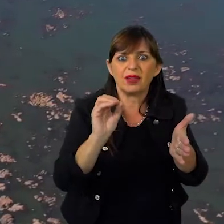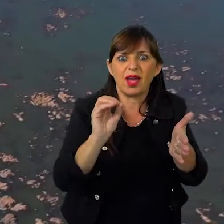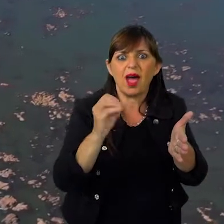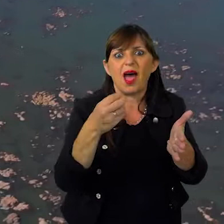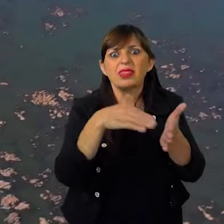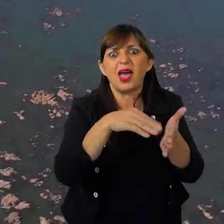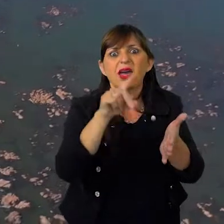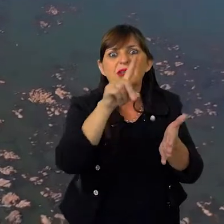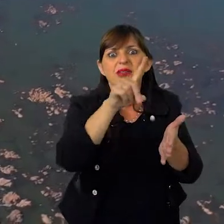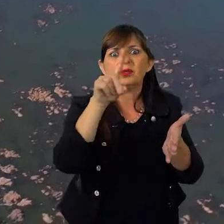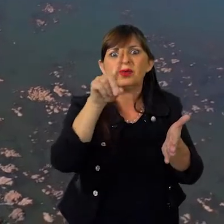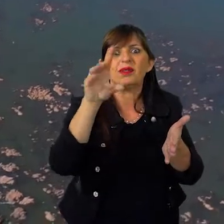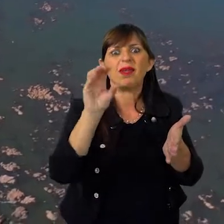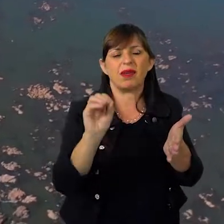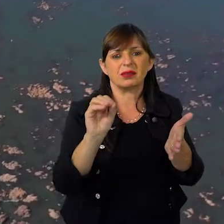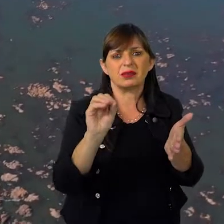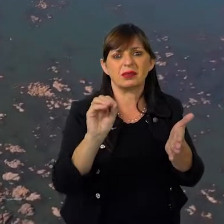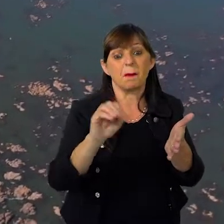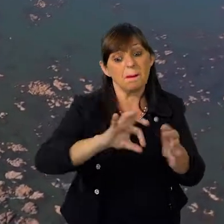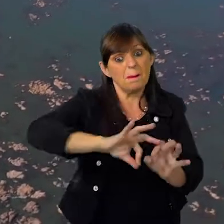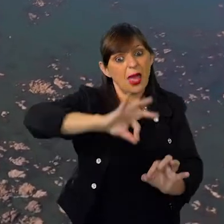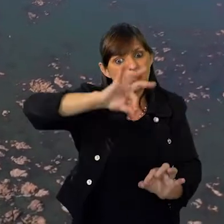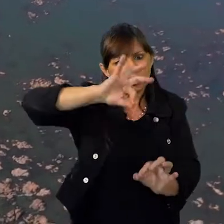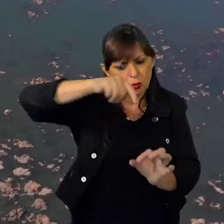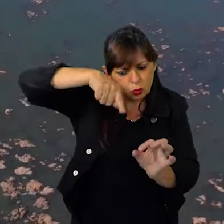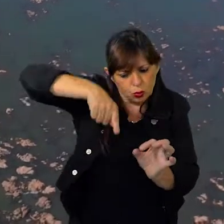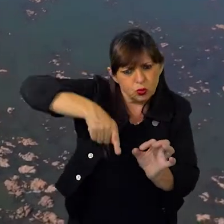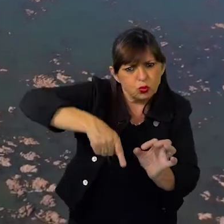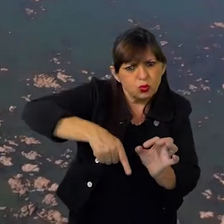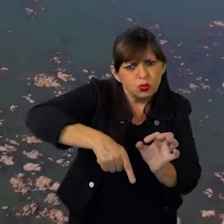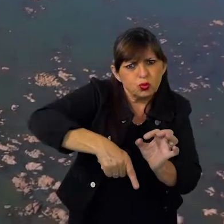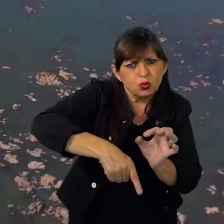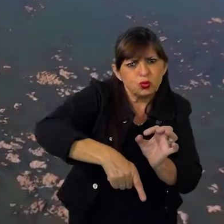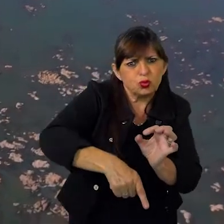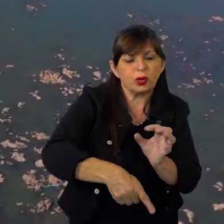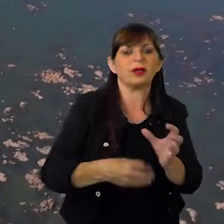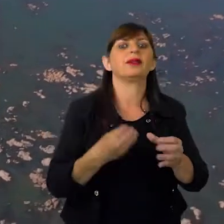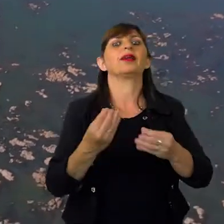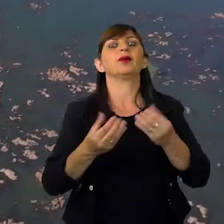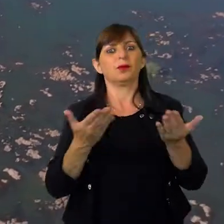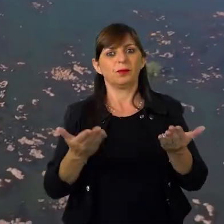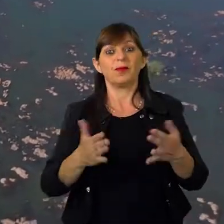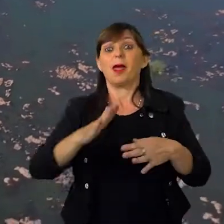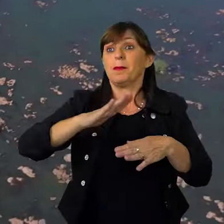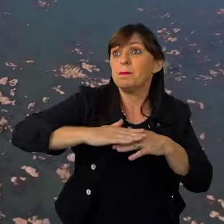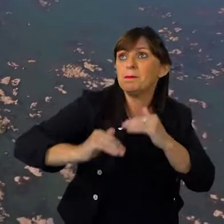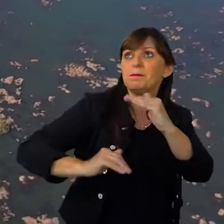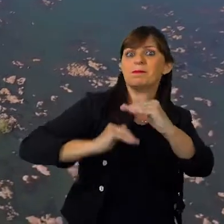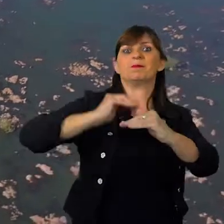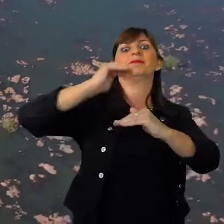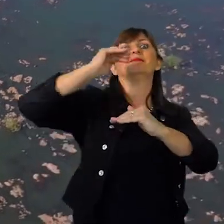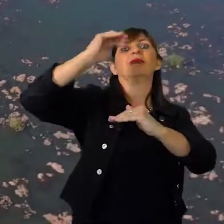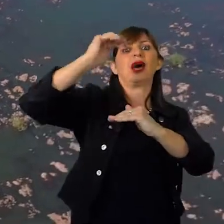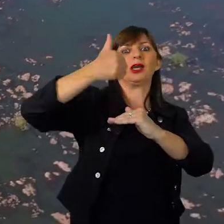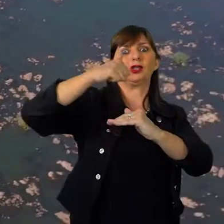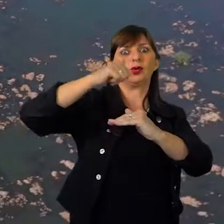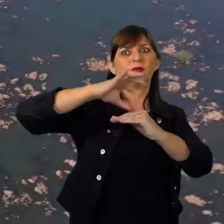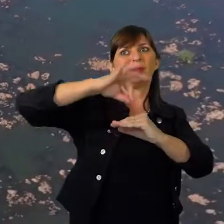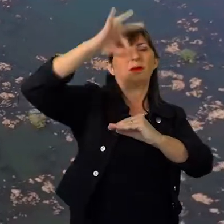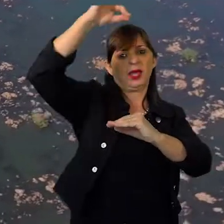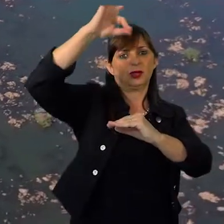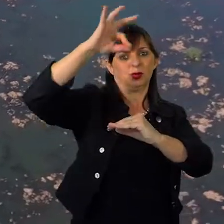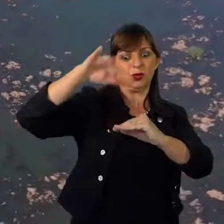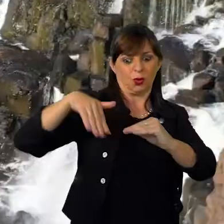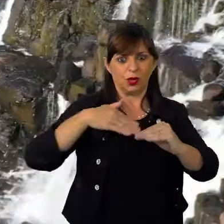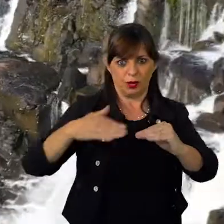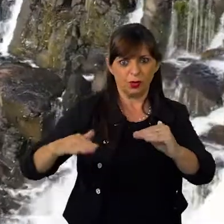de profundidade e com o rio aí a uns dez metros acima do nível normal imagina o turbilhão